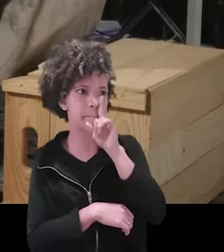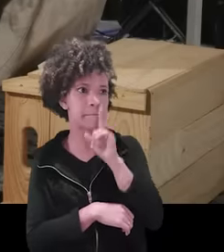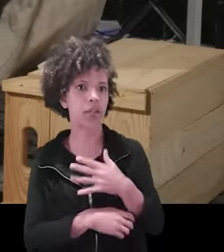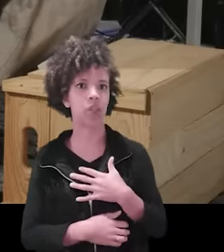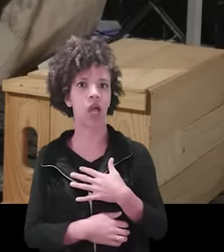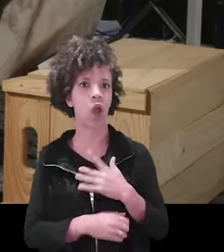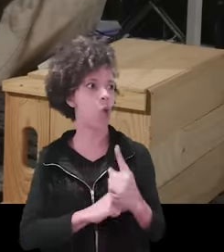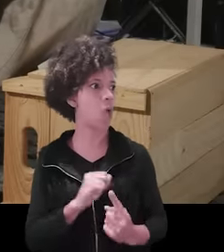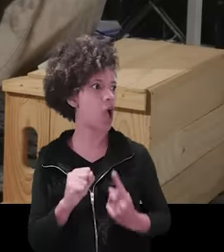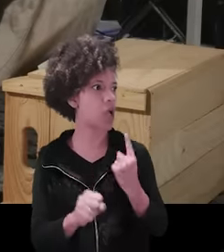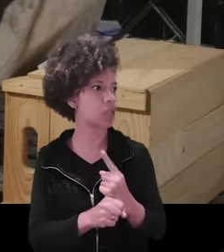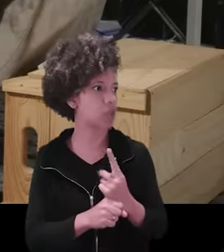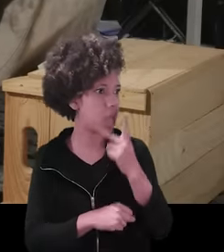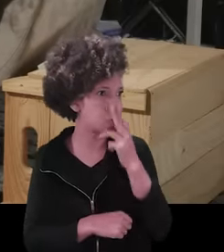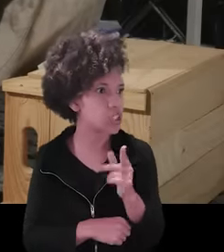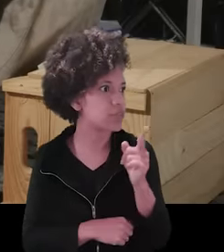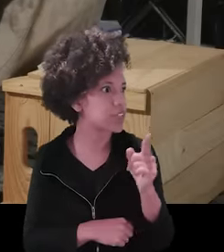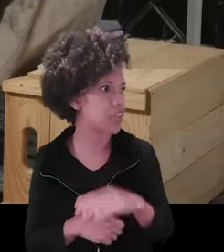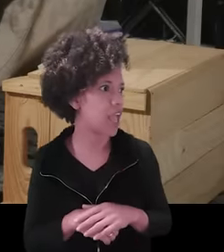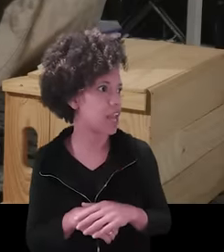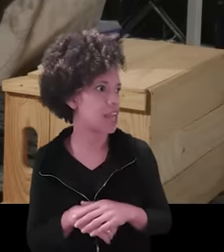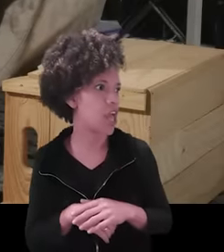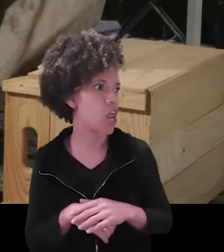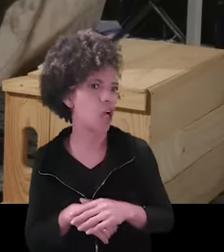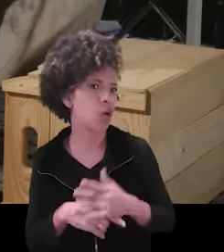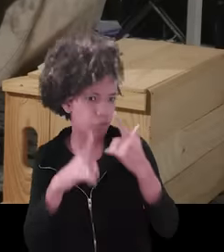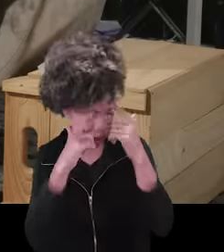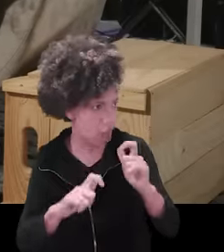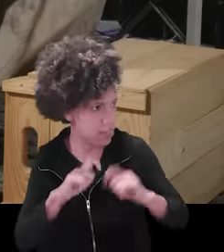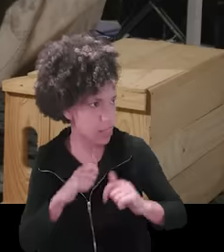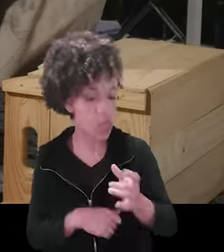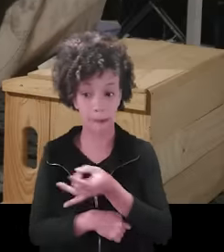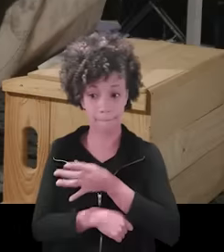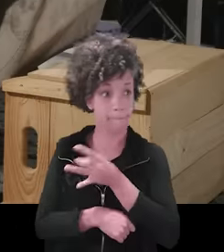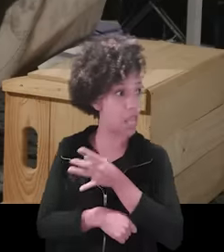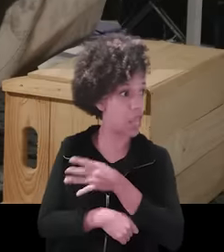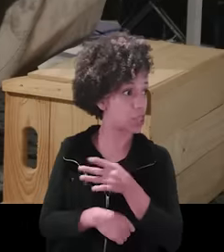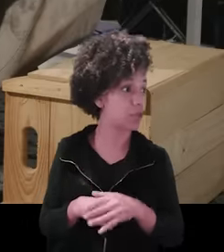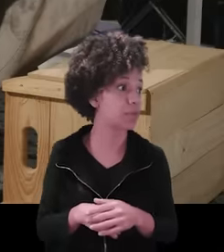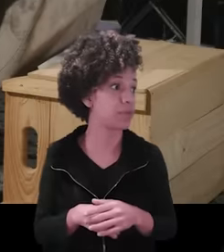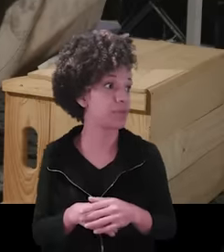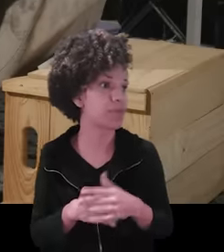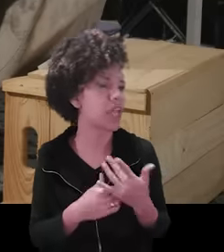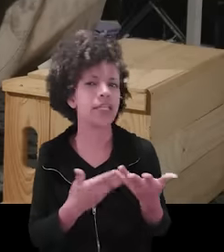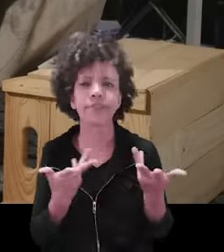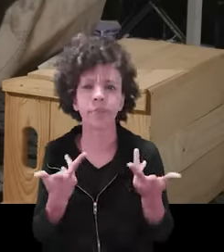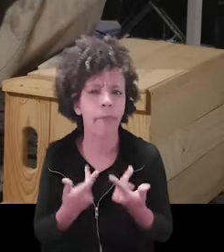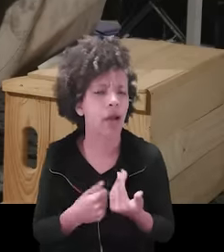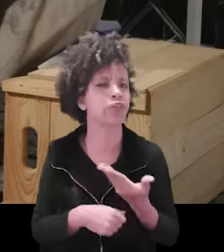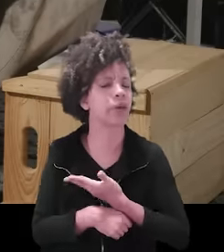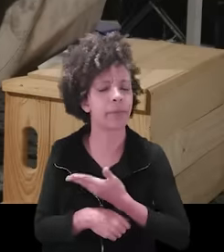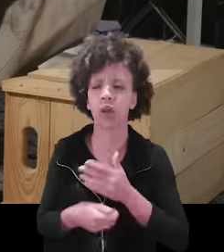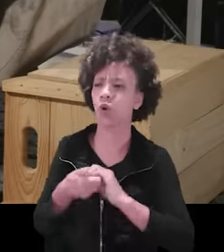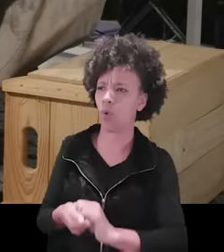Shark eu fiquei um ano achando que ele era um sexual offender e eu morri de medo dele eu não ele